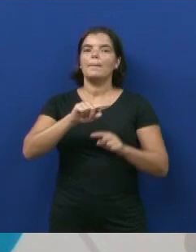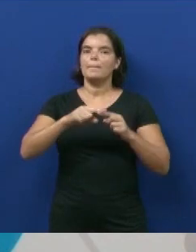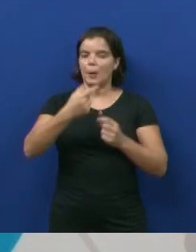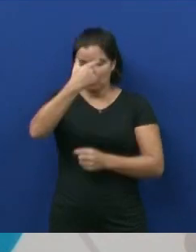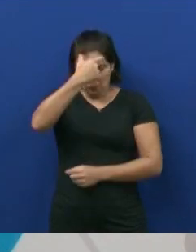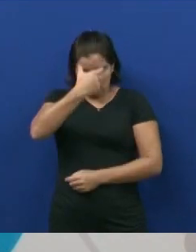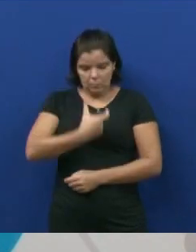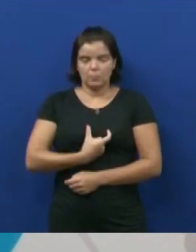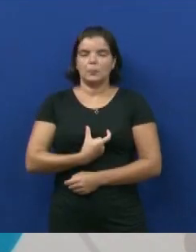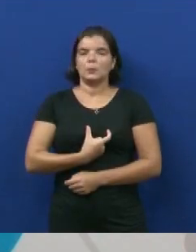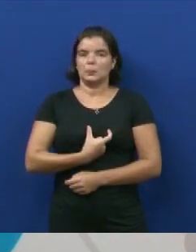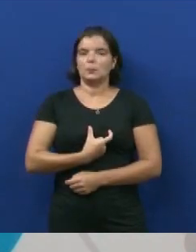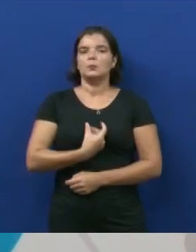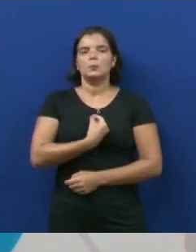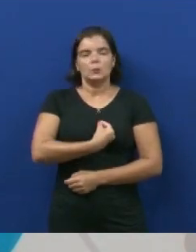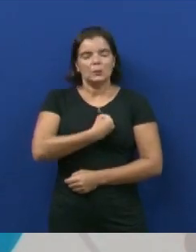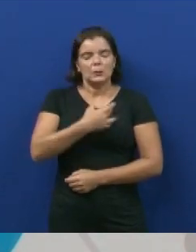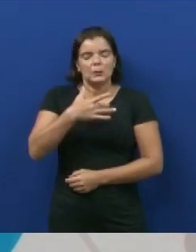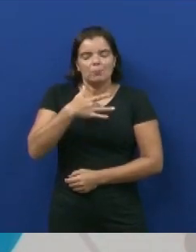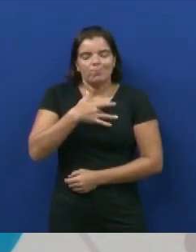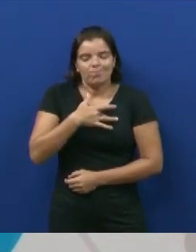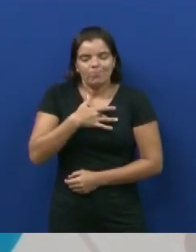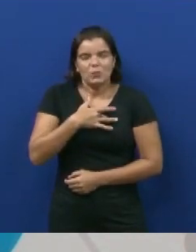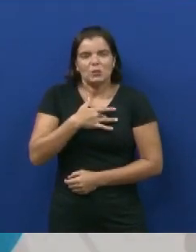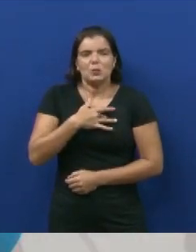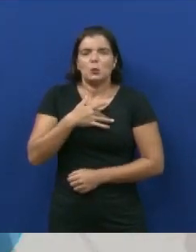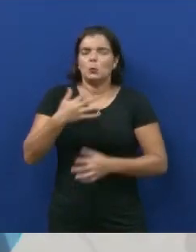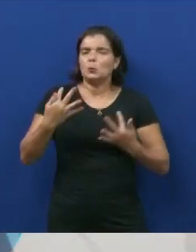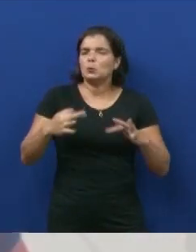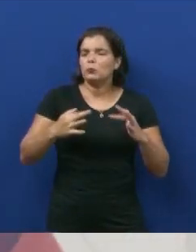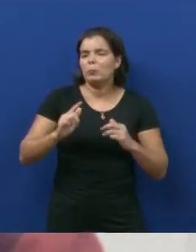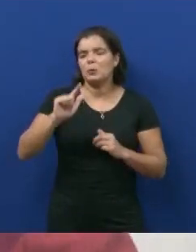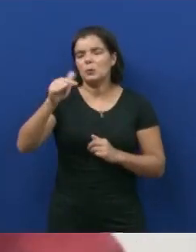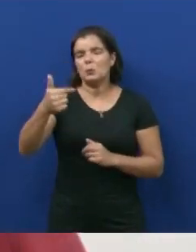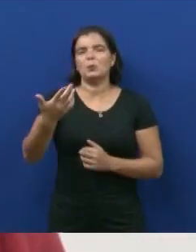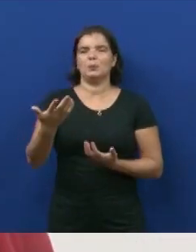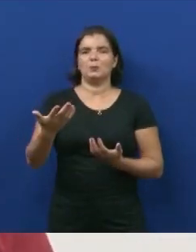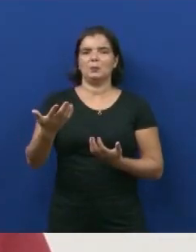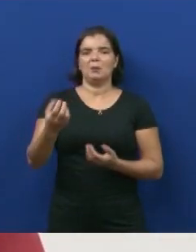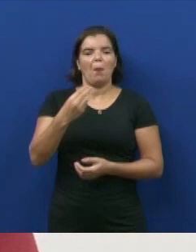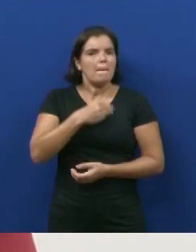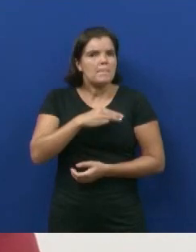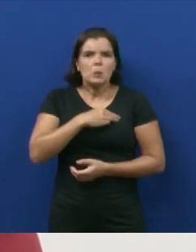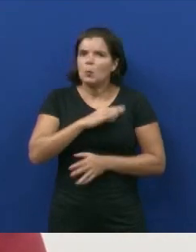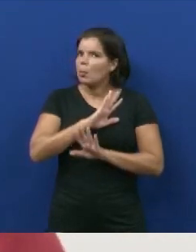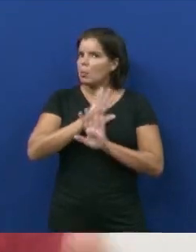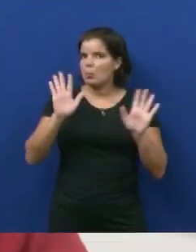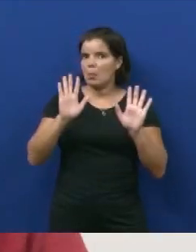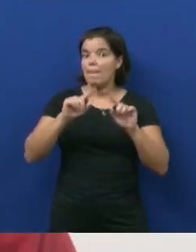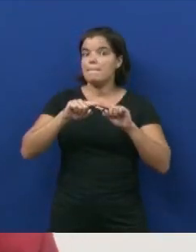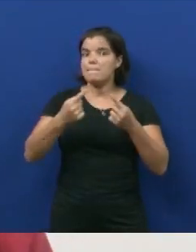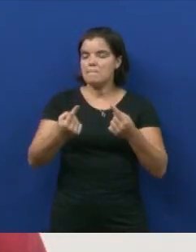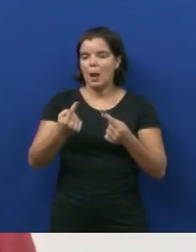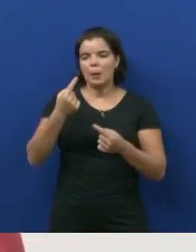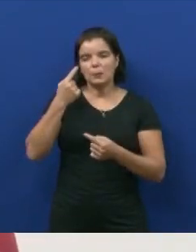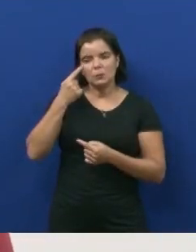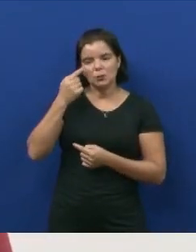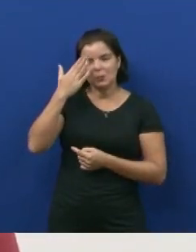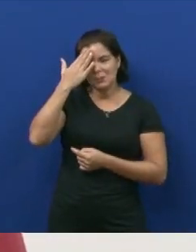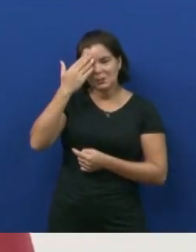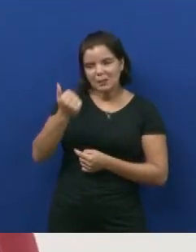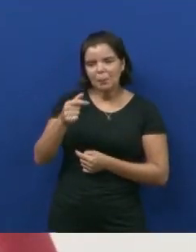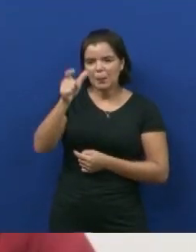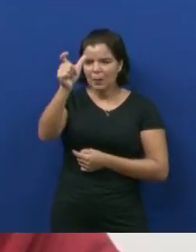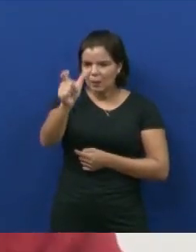humano como humano, de sentir a dor do outro, não é de sentir misericórdia, é de ter a resiliência,